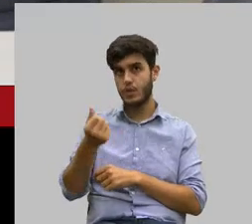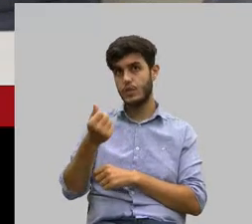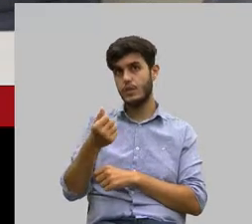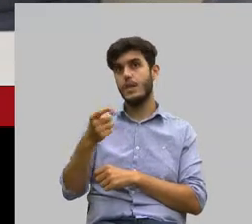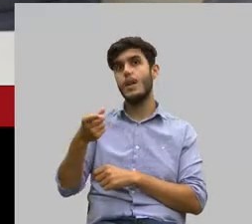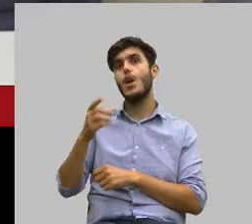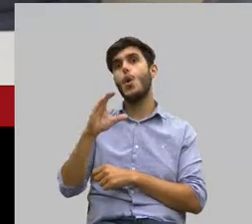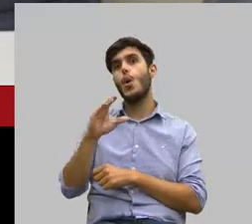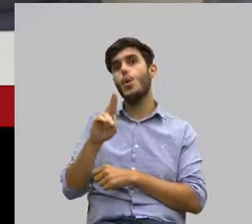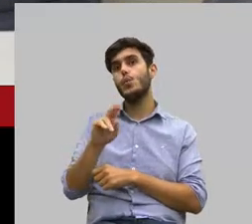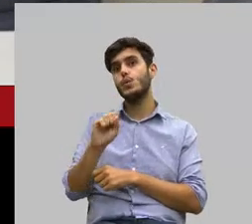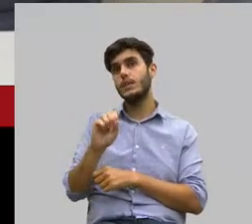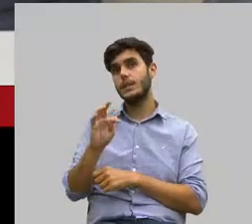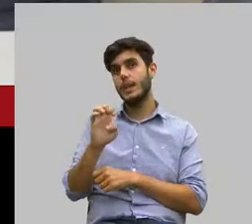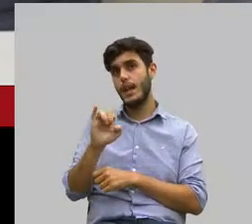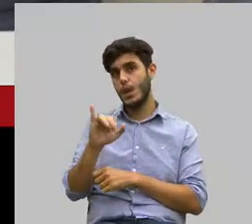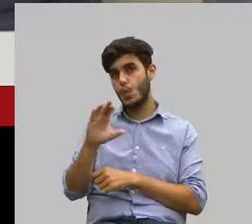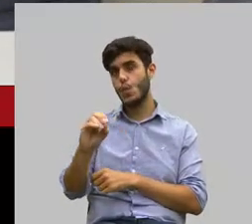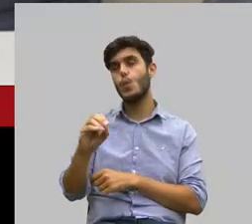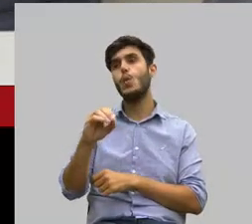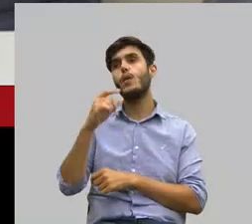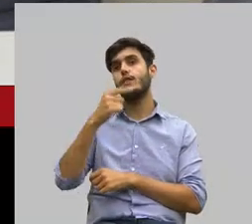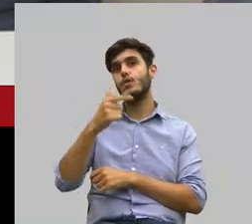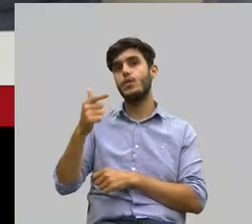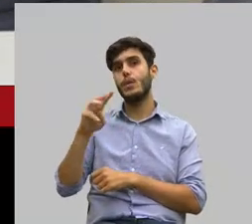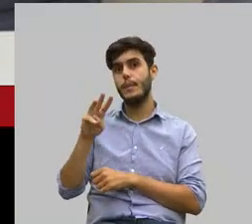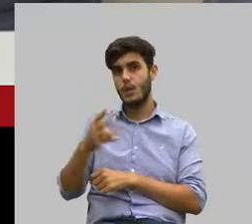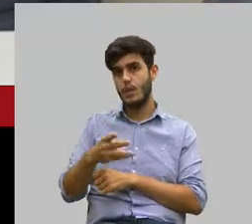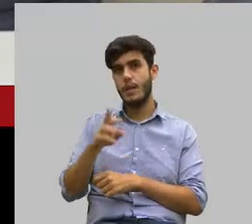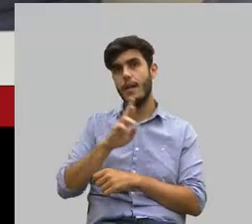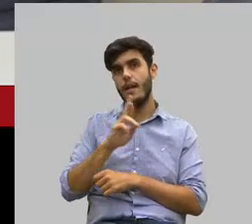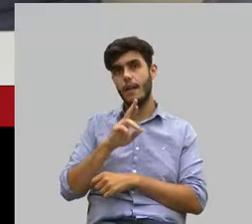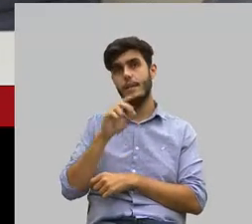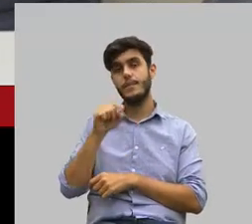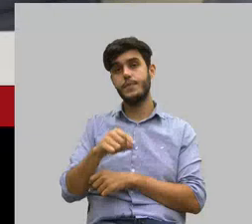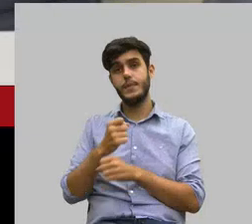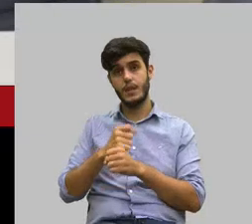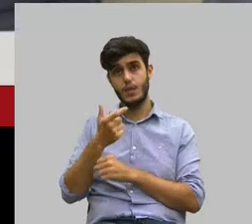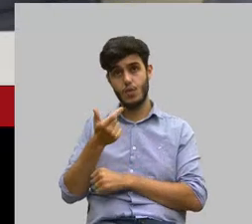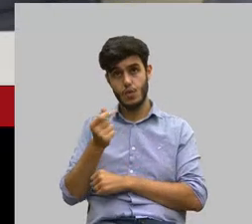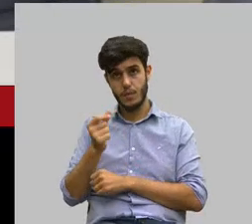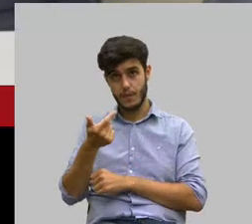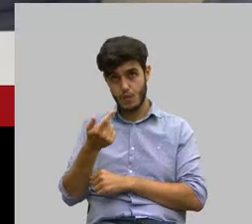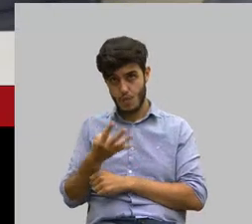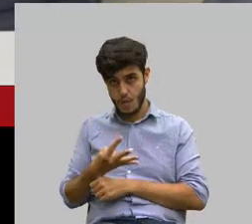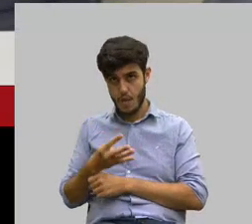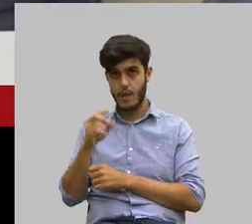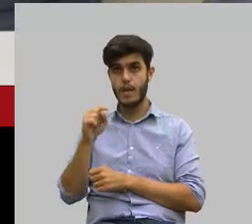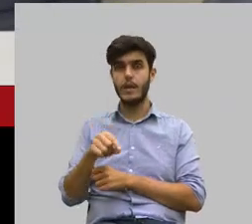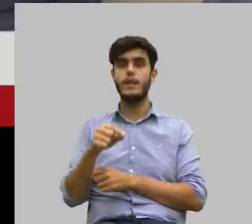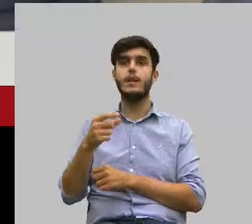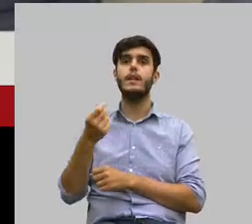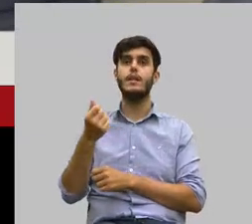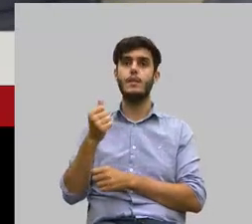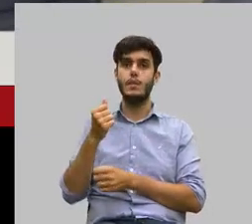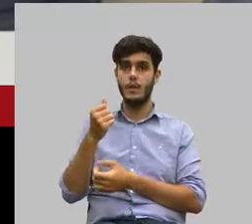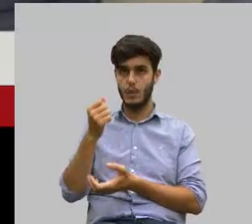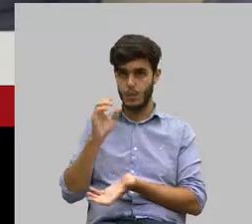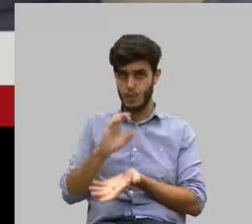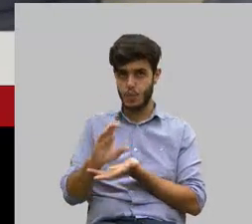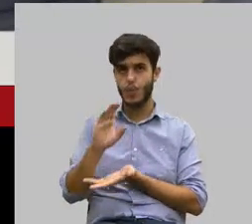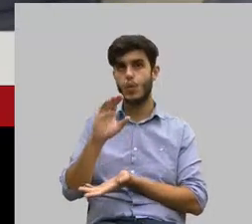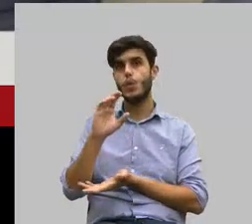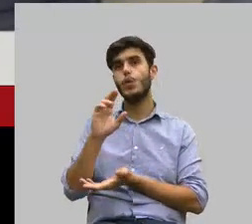22 milhões deais neste ano de 2024 eh de custeio 140 eh recurso